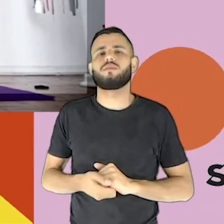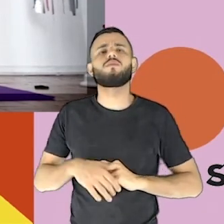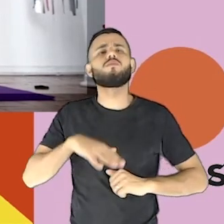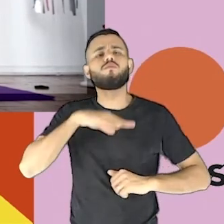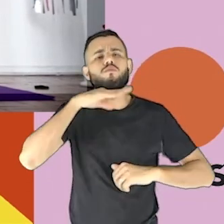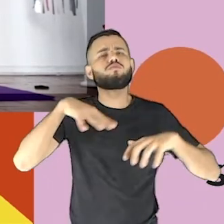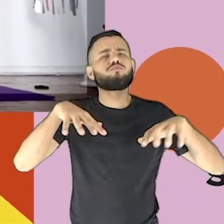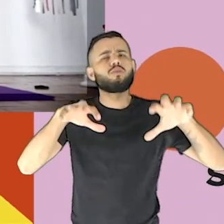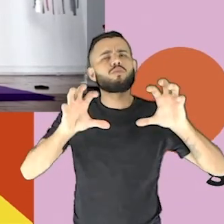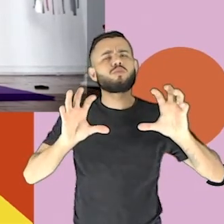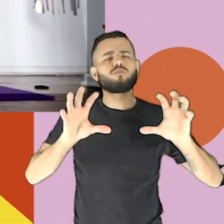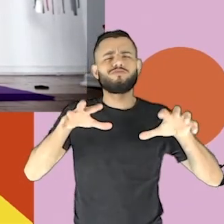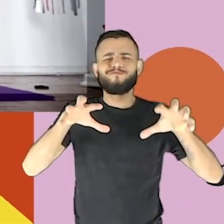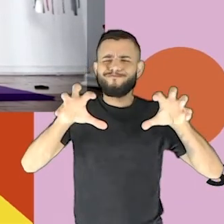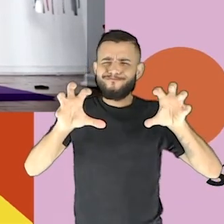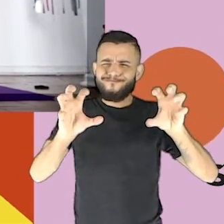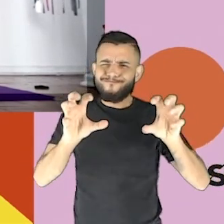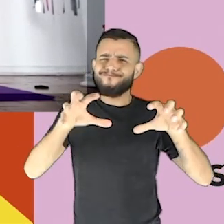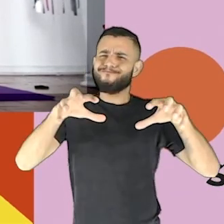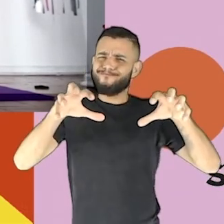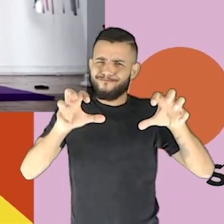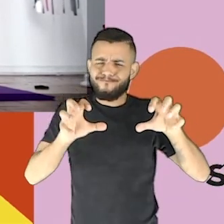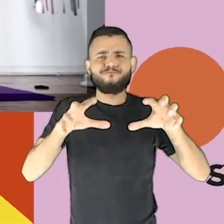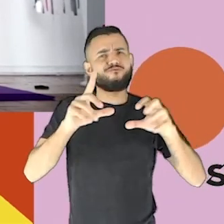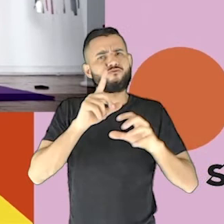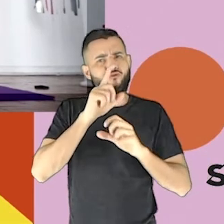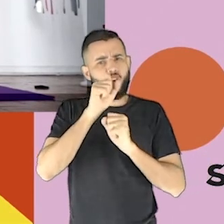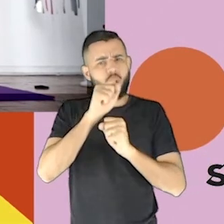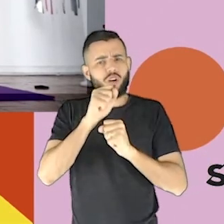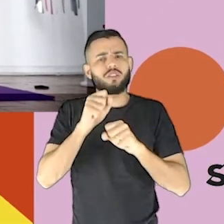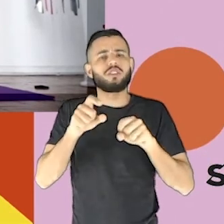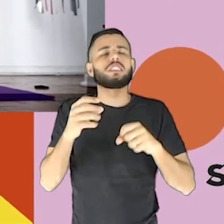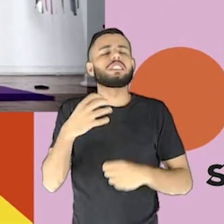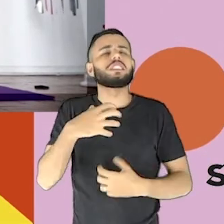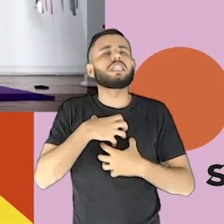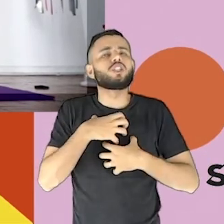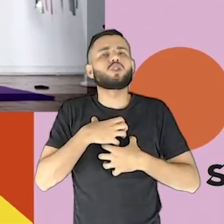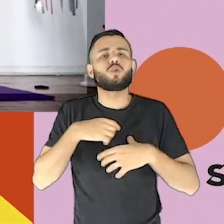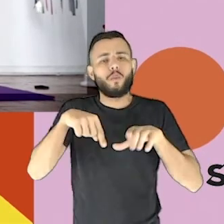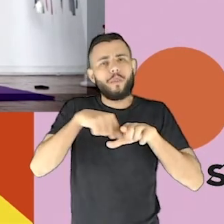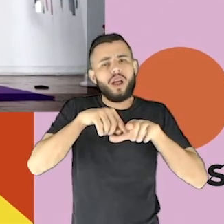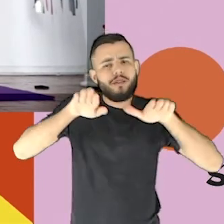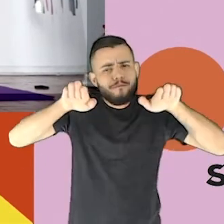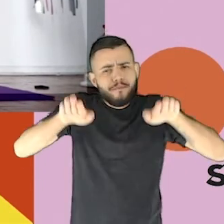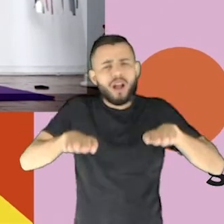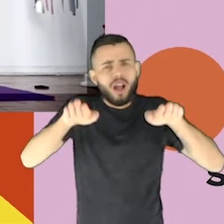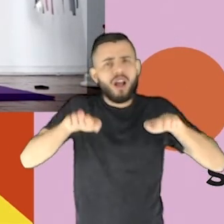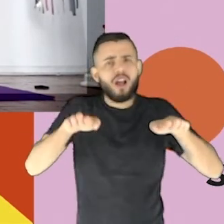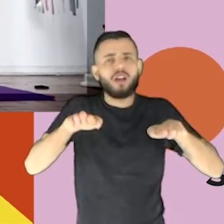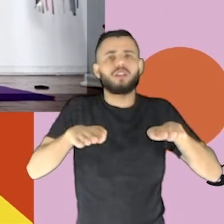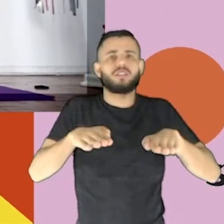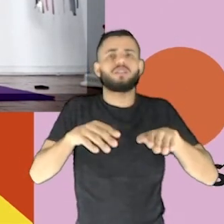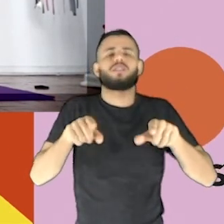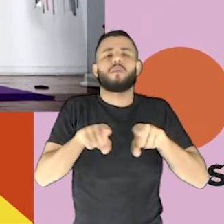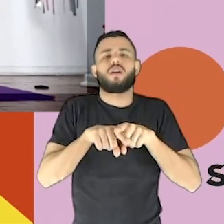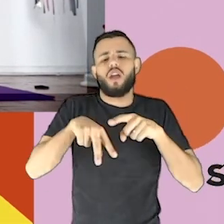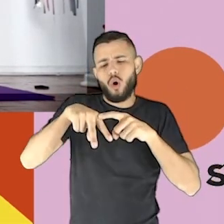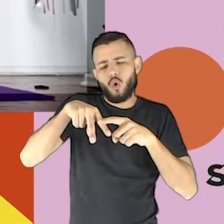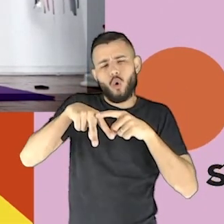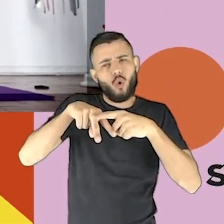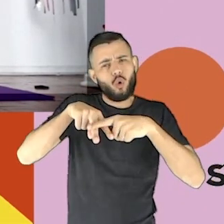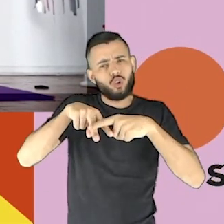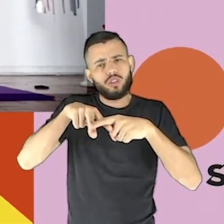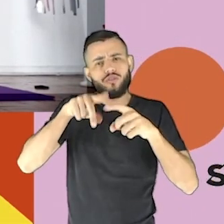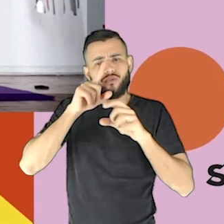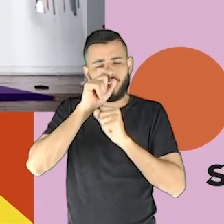ao teto. Sente o seu pé bem fixado no chão. Sente suas coxas e batata da perna ativas. Respira aqui um pouco.